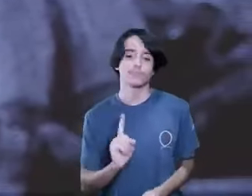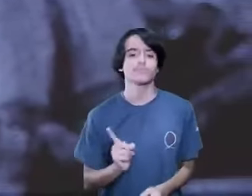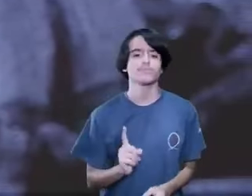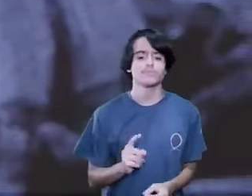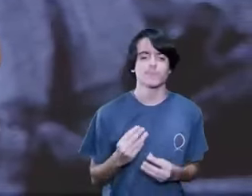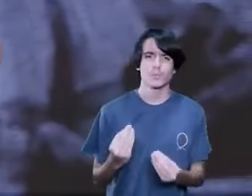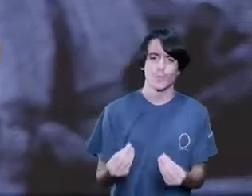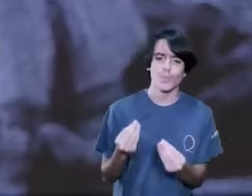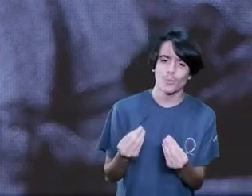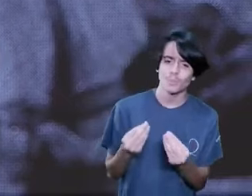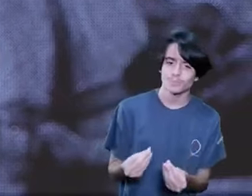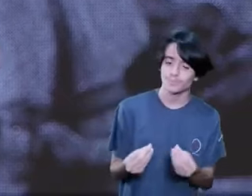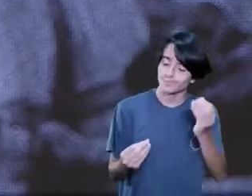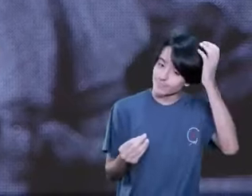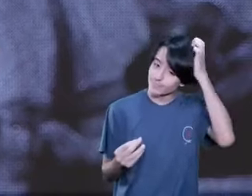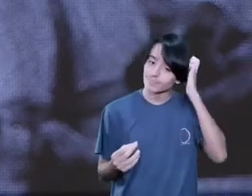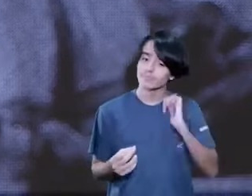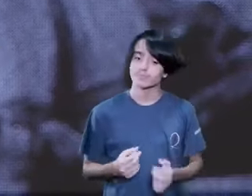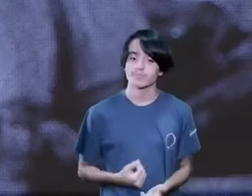Como? Vai.